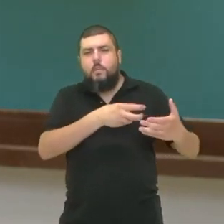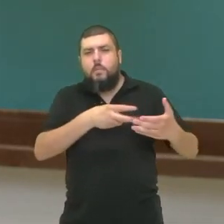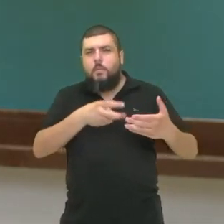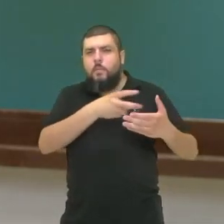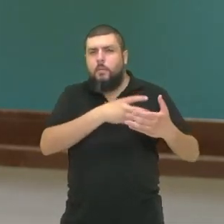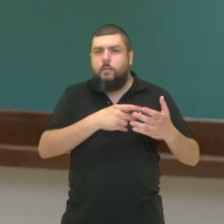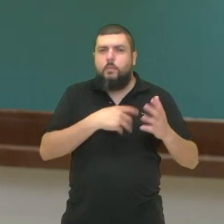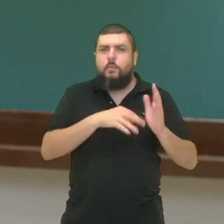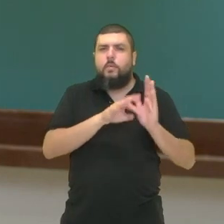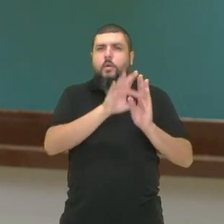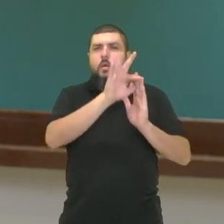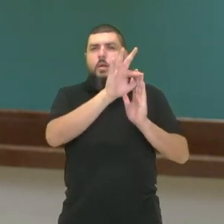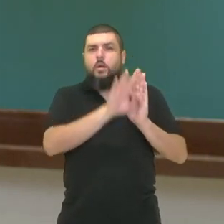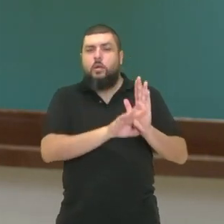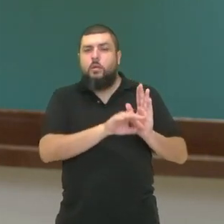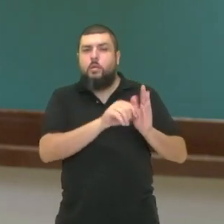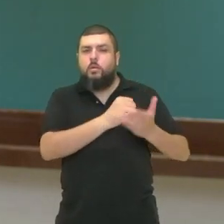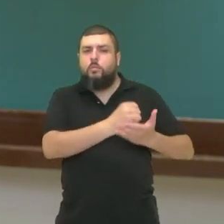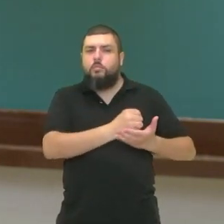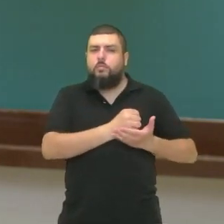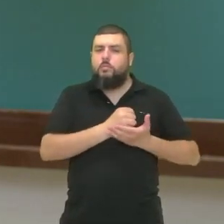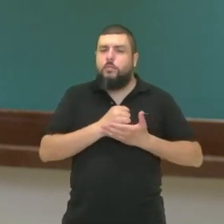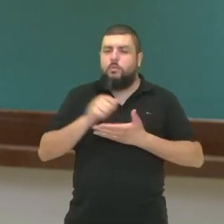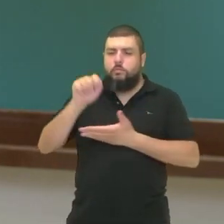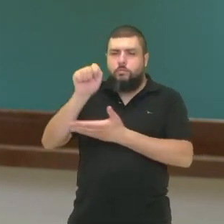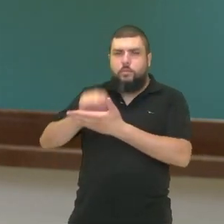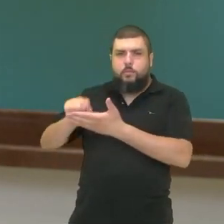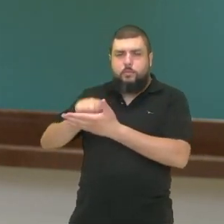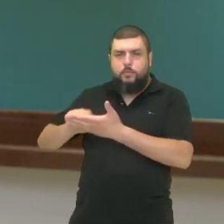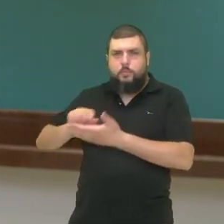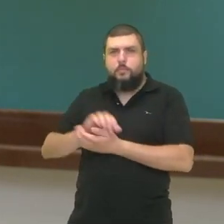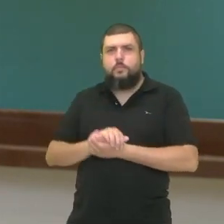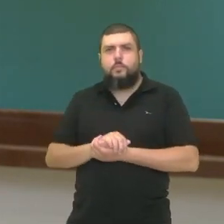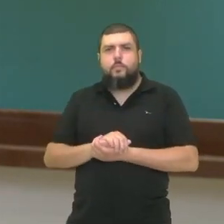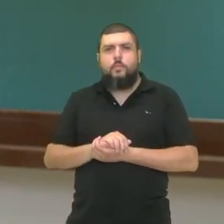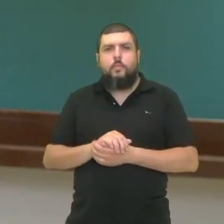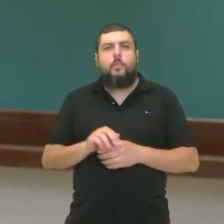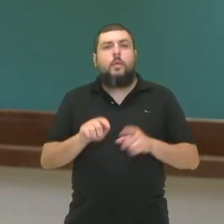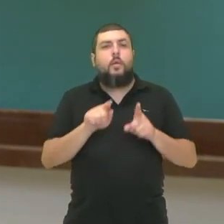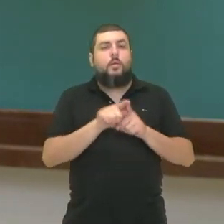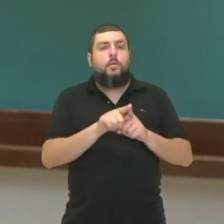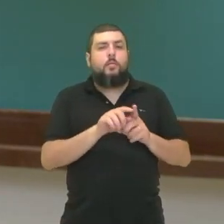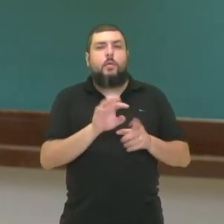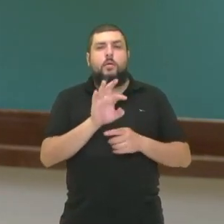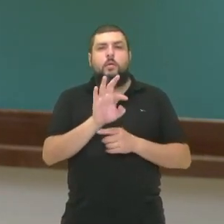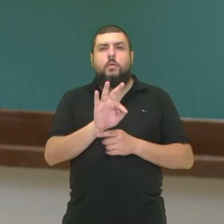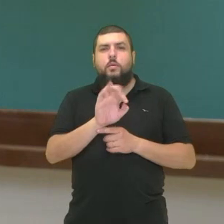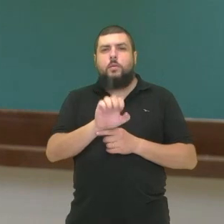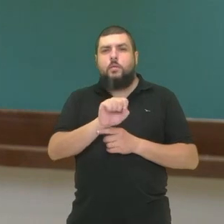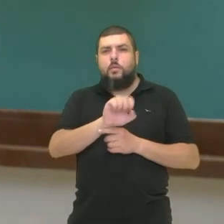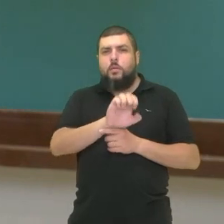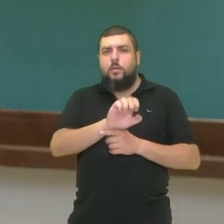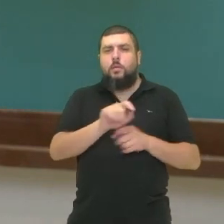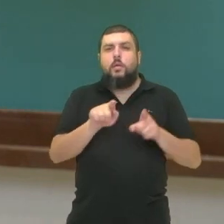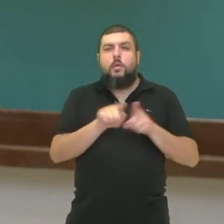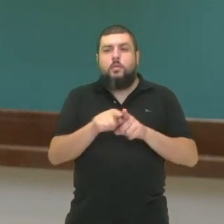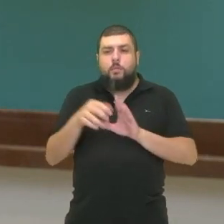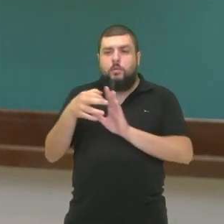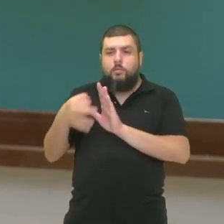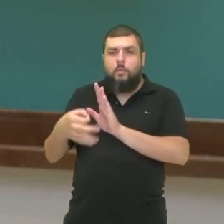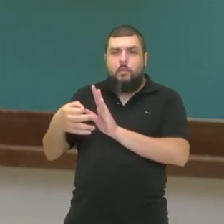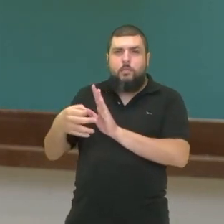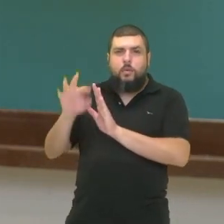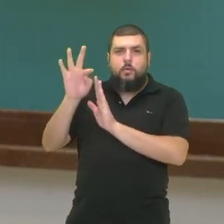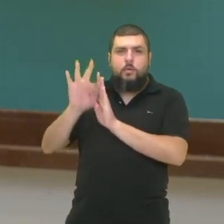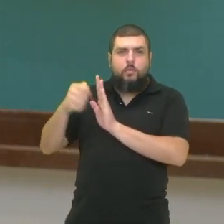proposta de redação. Estabelecemos relações entre a tese e os argumentos de um texto. E produzimos aqui,